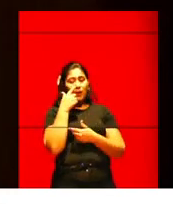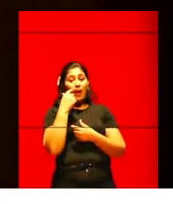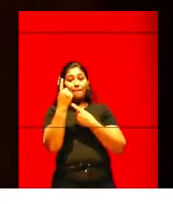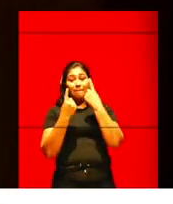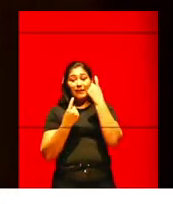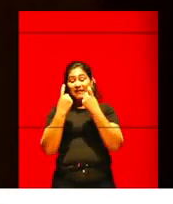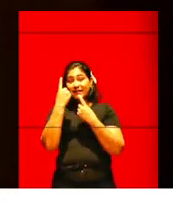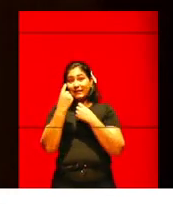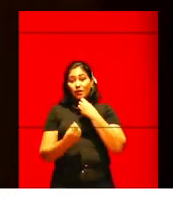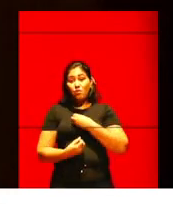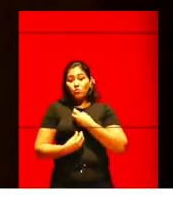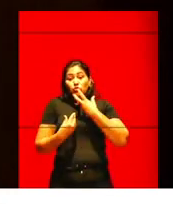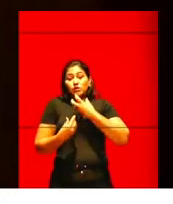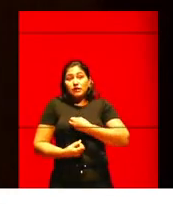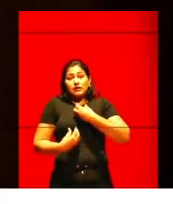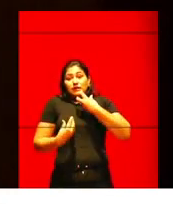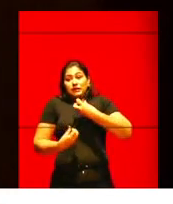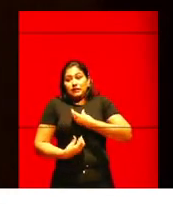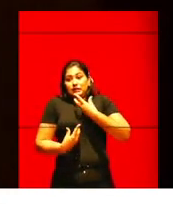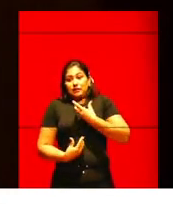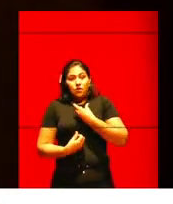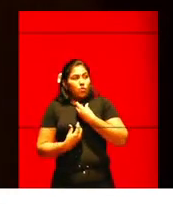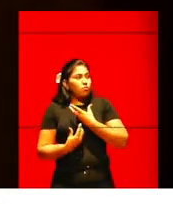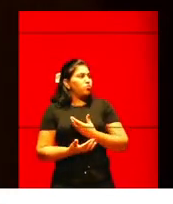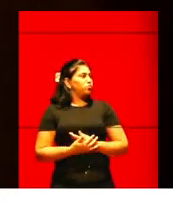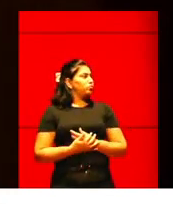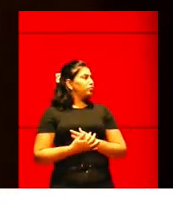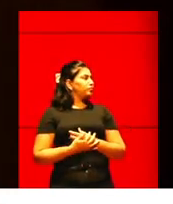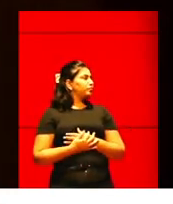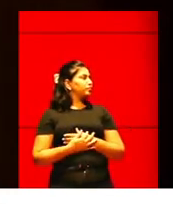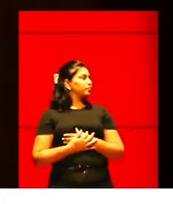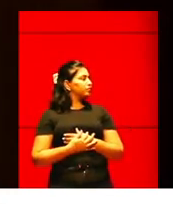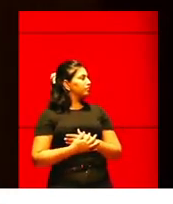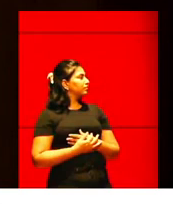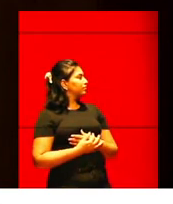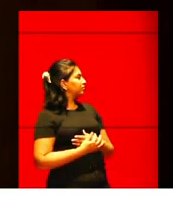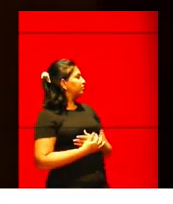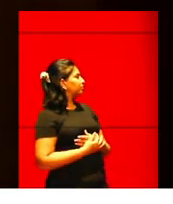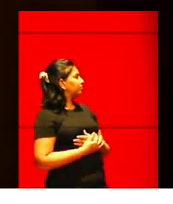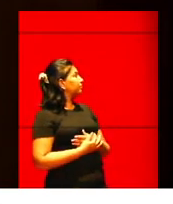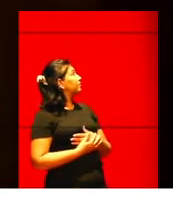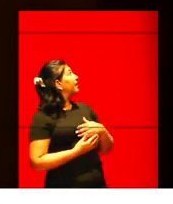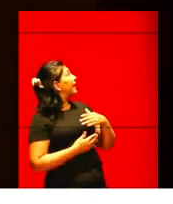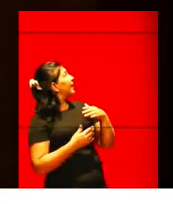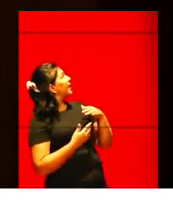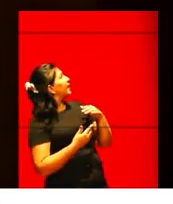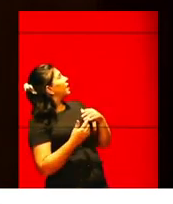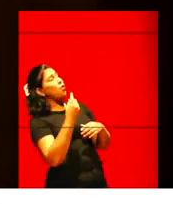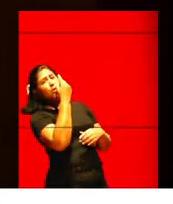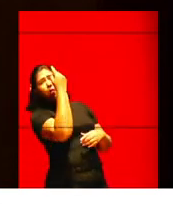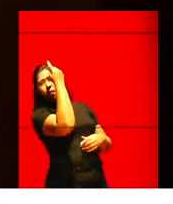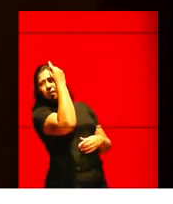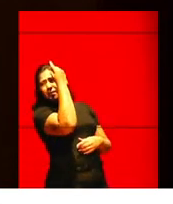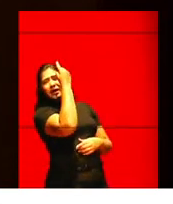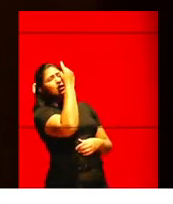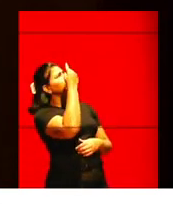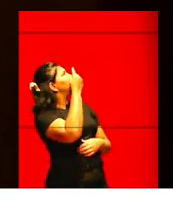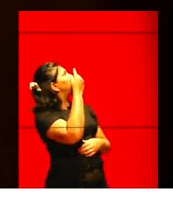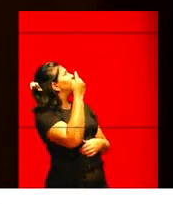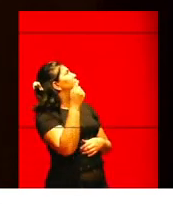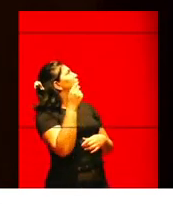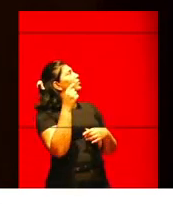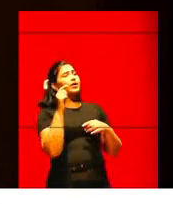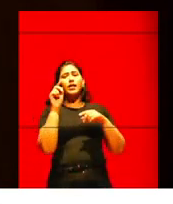você faz. O microfone agora, olha, tá, a voz ficou até mais bonita, né? Boa tarde, senhores. Olha só, lá em cima, futurismo. A